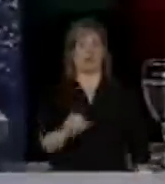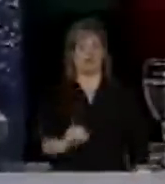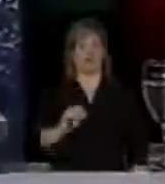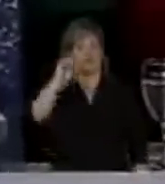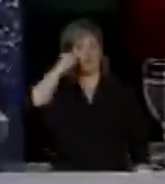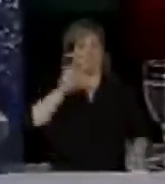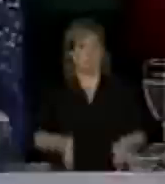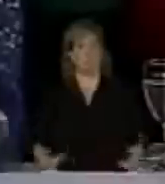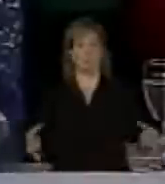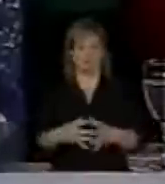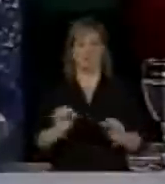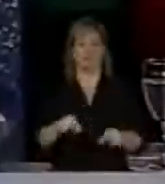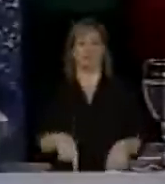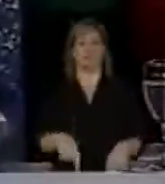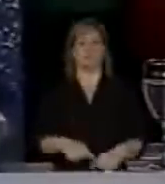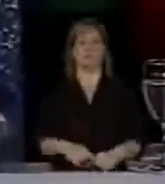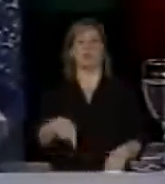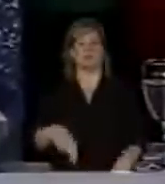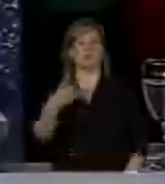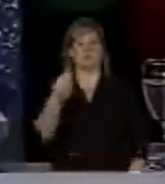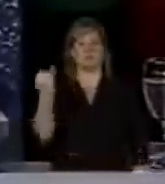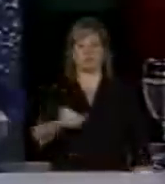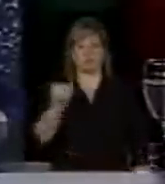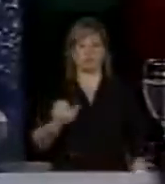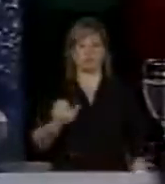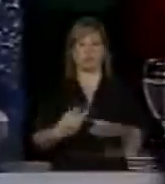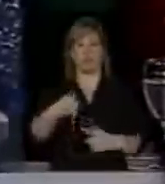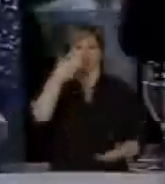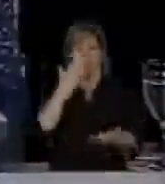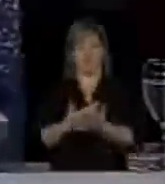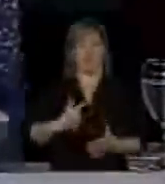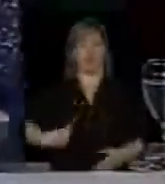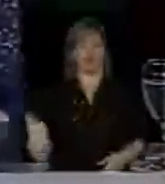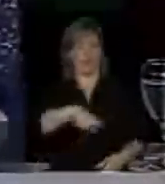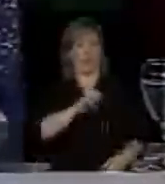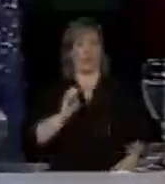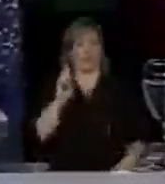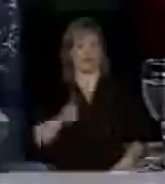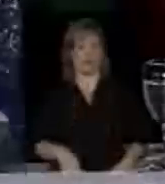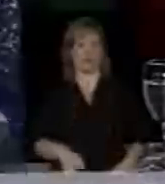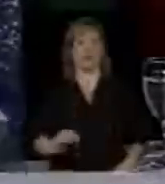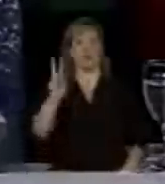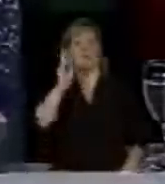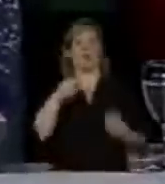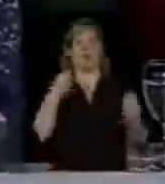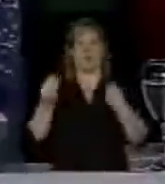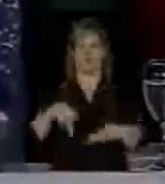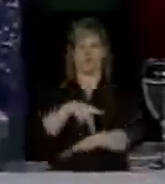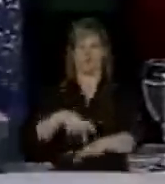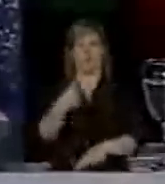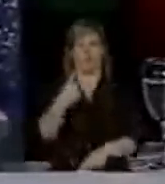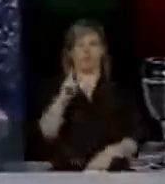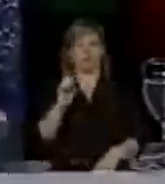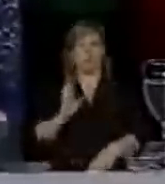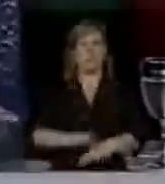afrodescendente isso é muito importante porque acredito que somos em termos de país